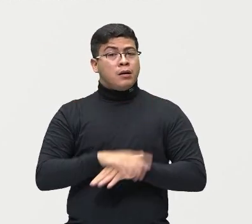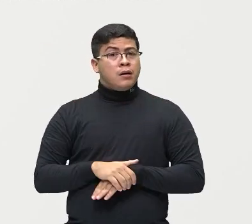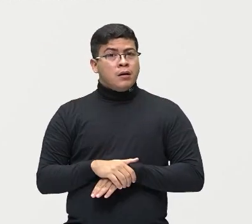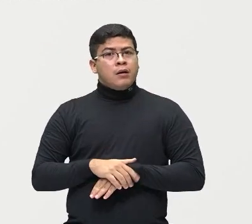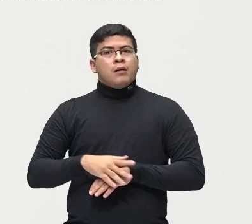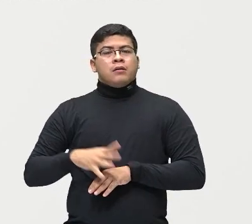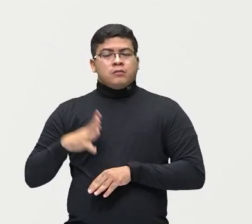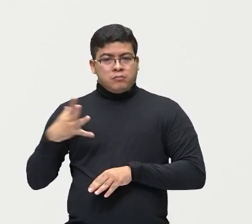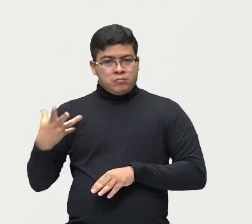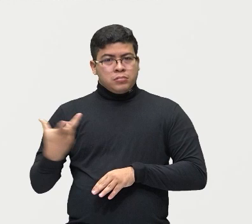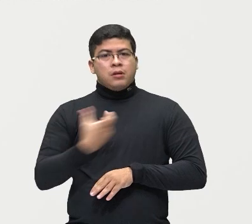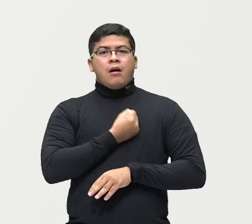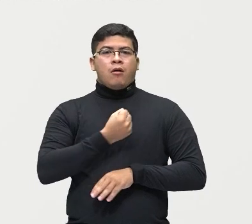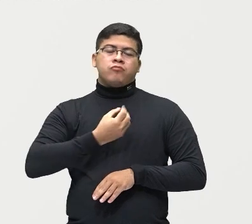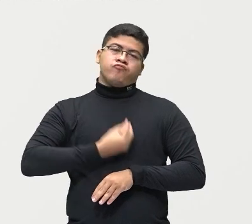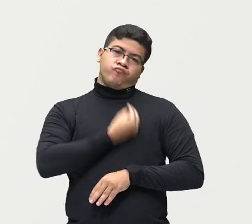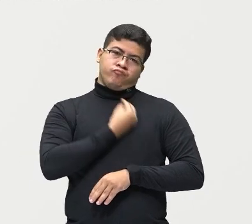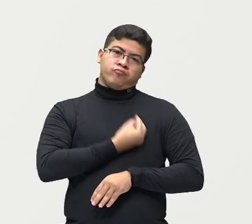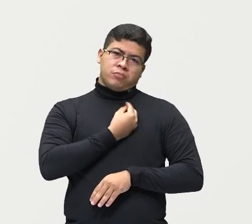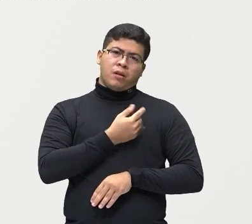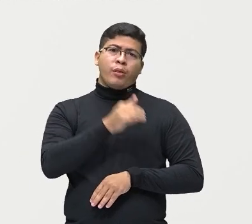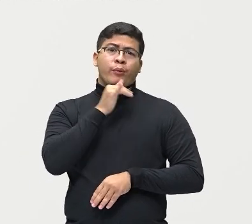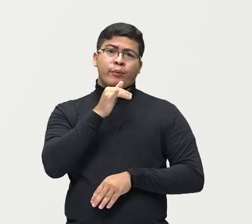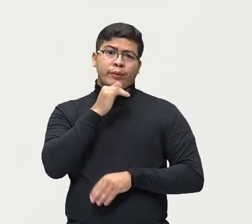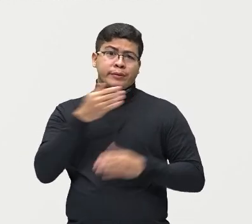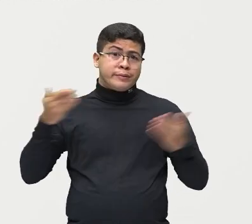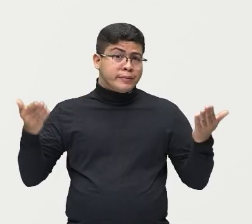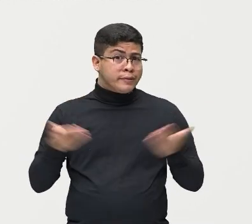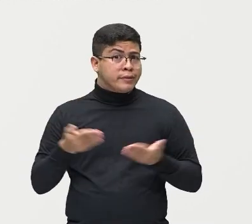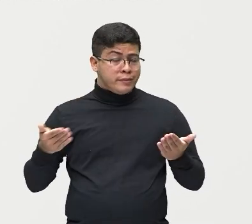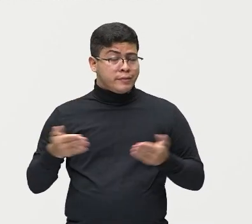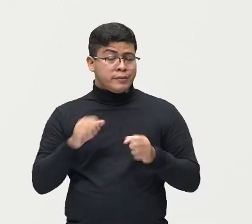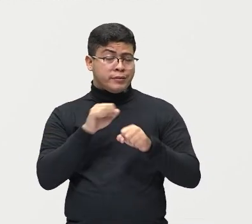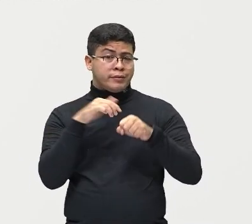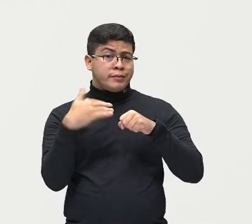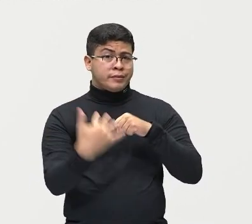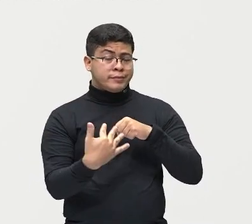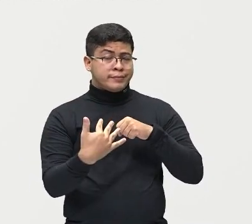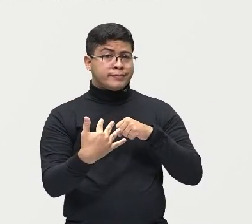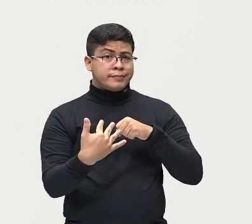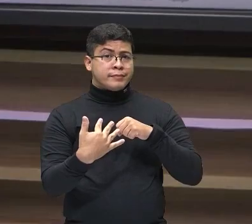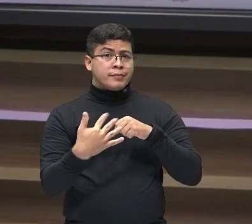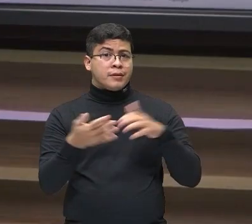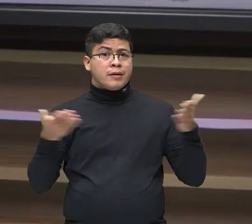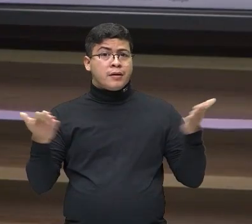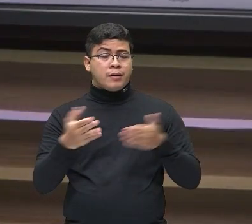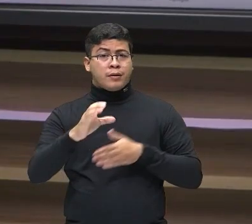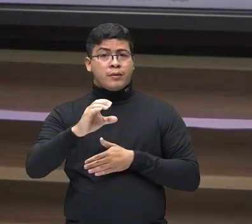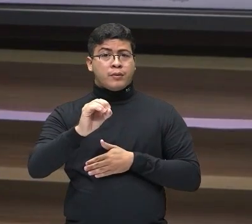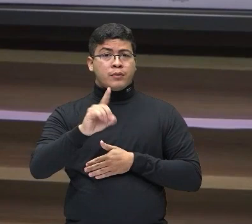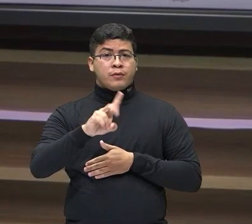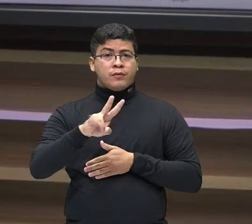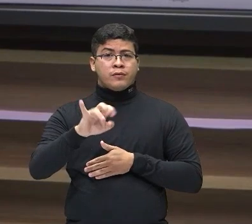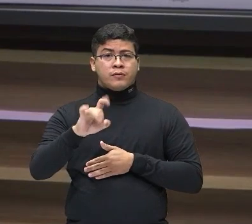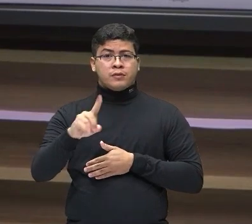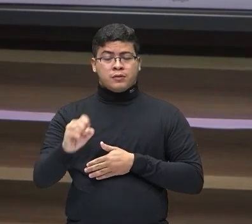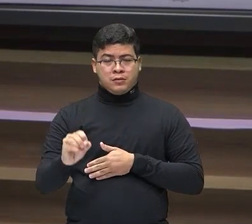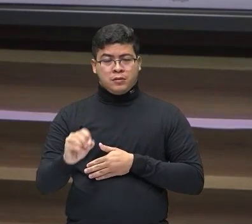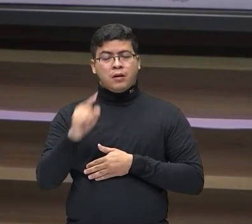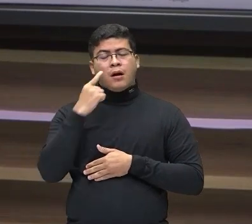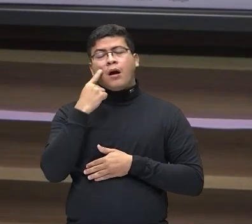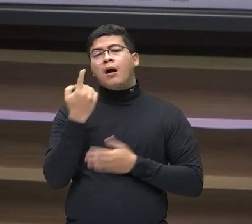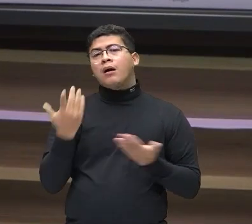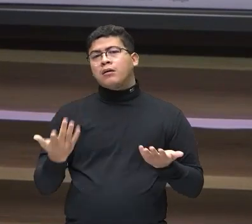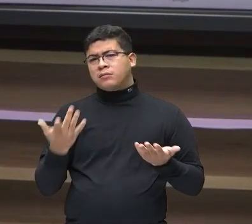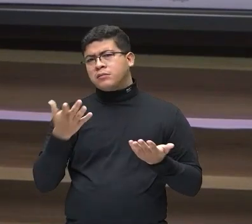salva muitas vidas e a gente tem um exemplo muito claro, que foi o que nós passamos com a pandemia e com o Covid. Né? A gente sabe que as vacinas